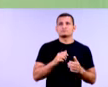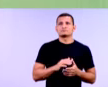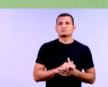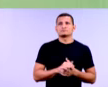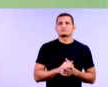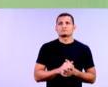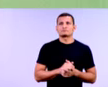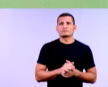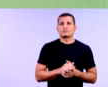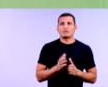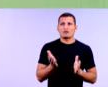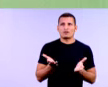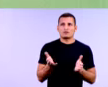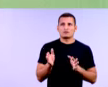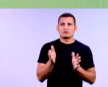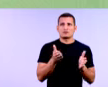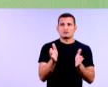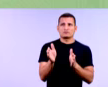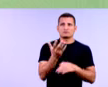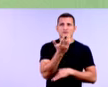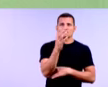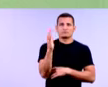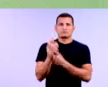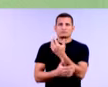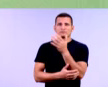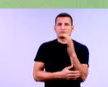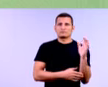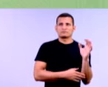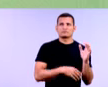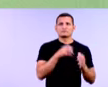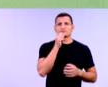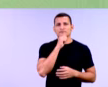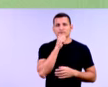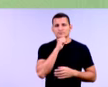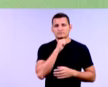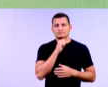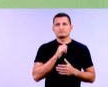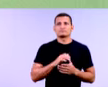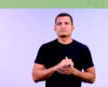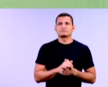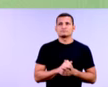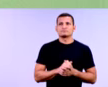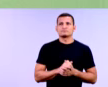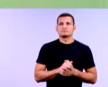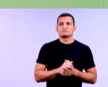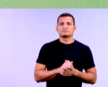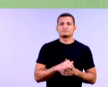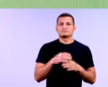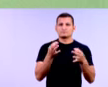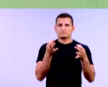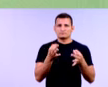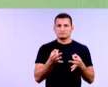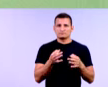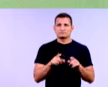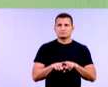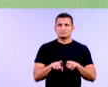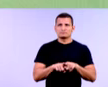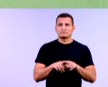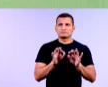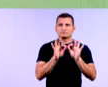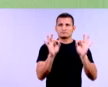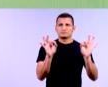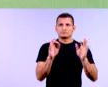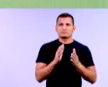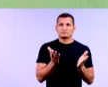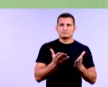e floresta antiga. Certo Correto também. também, porque eu estou falando que a floresta é antiga e não o rio. E agora, homem,